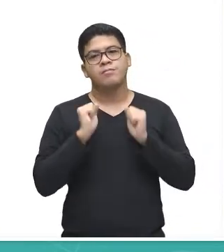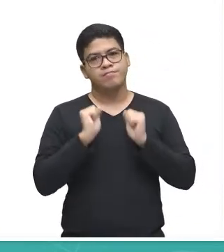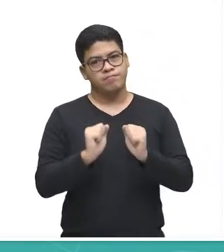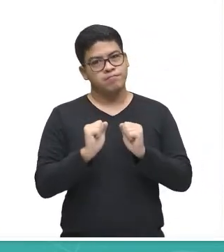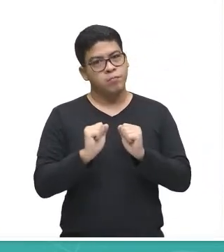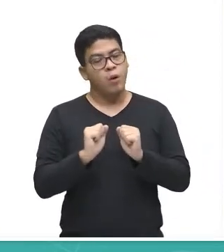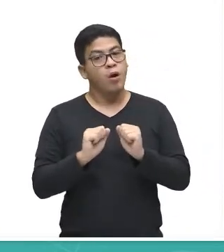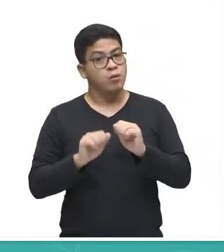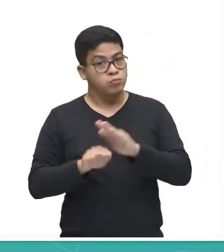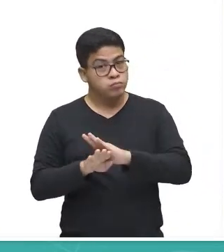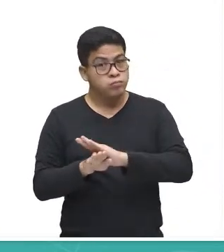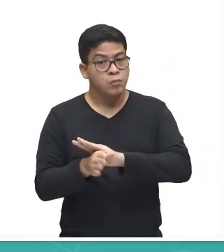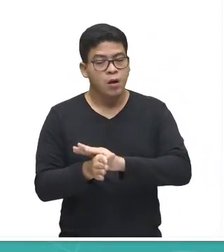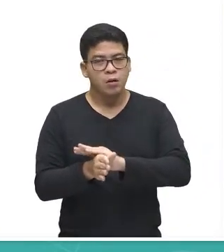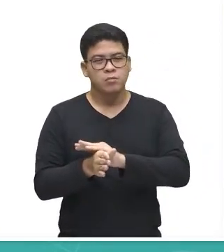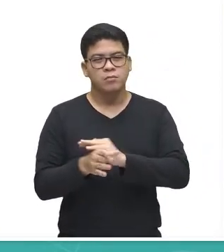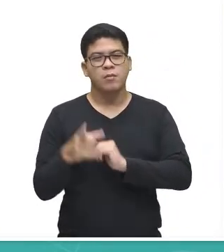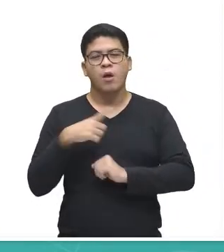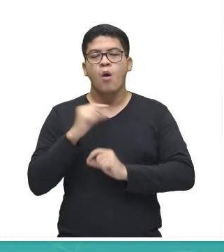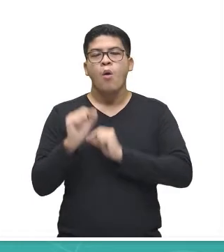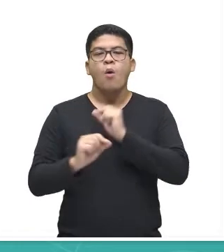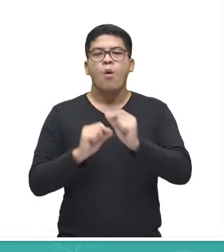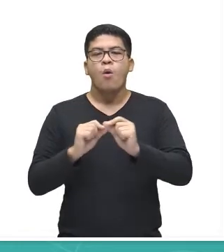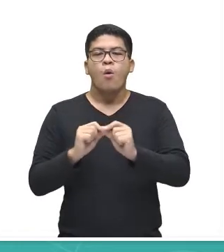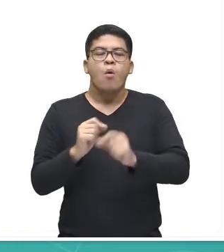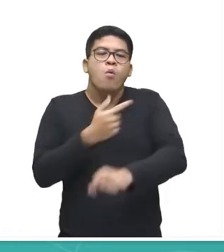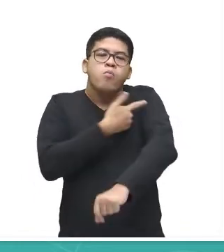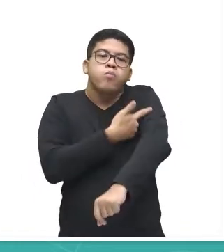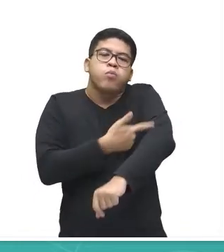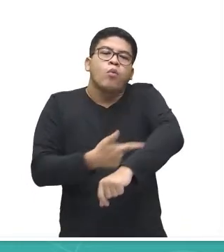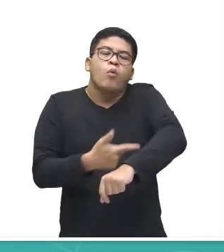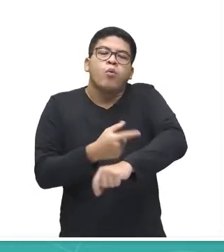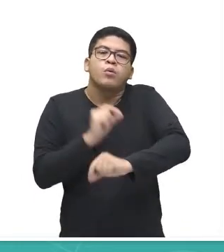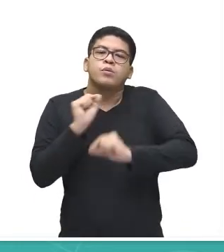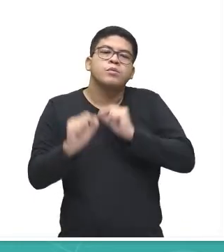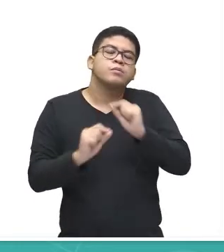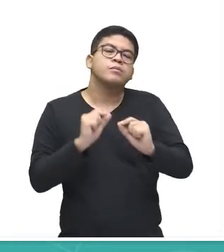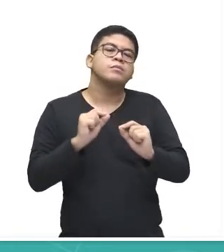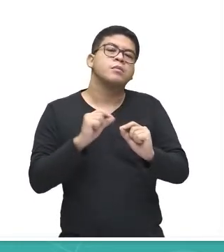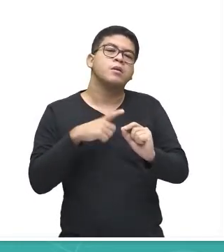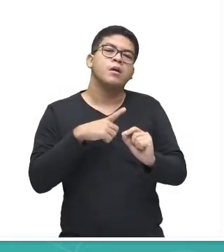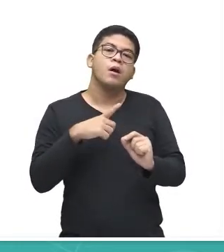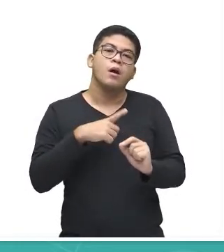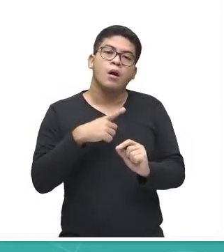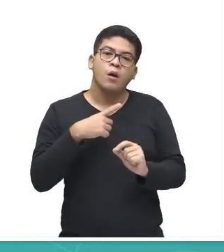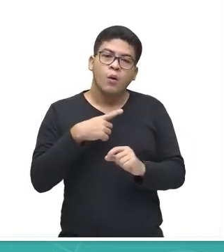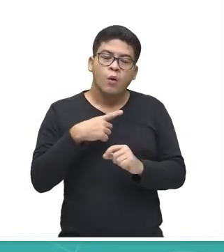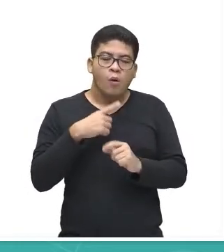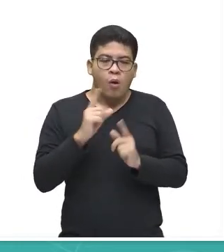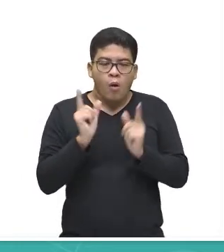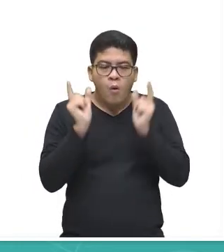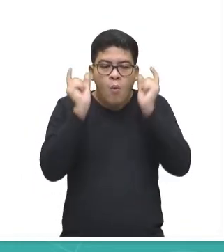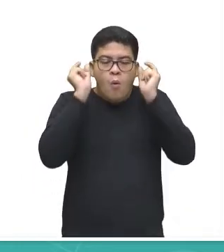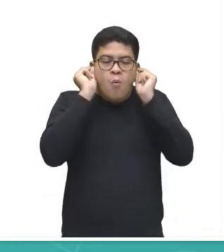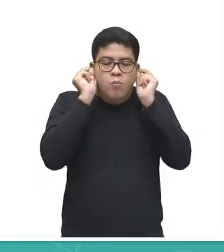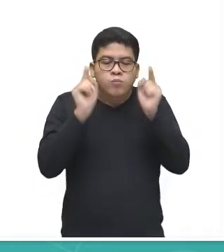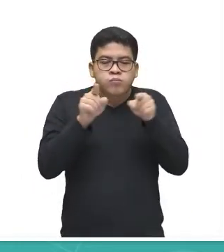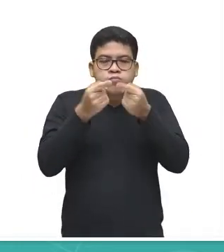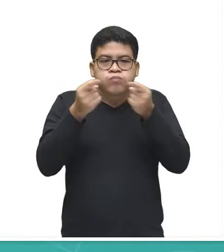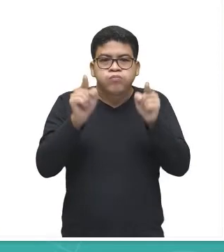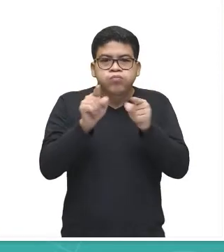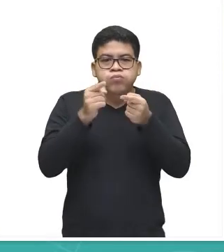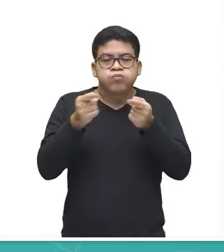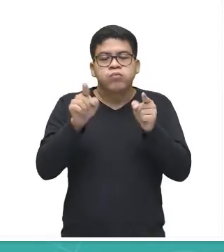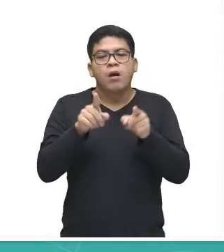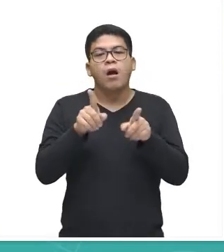Outra também são os hobbies, é outra característica, né? O hábito de ouvir música, de usar aqueles fones